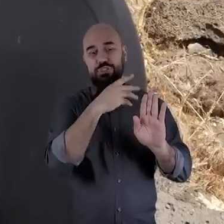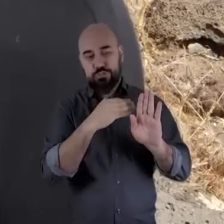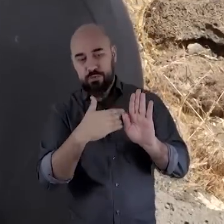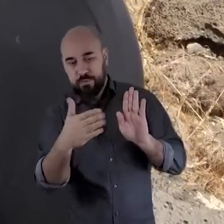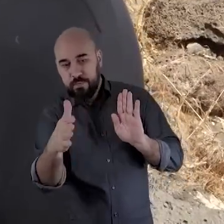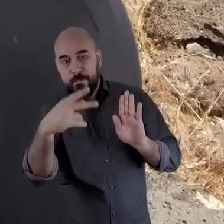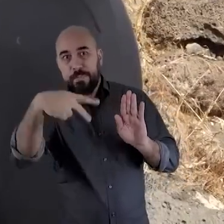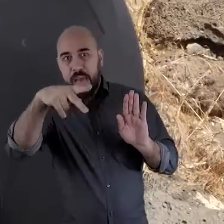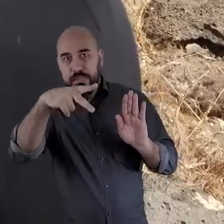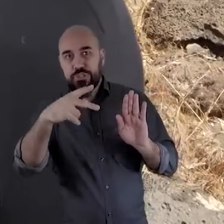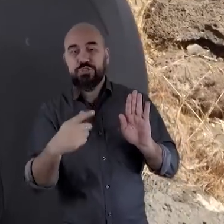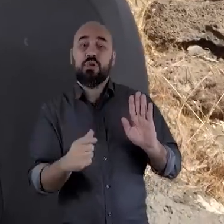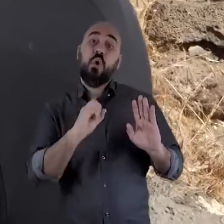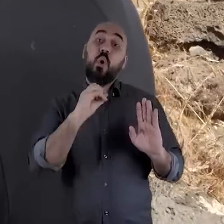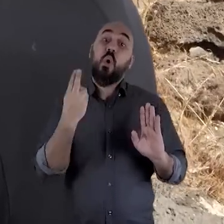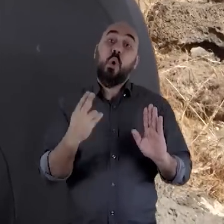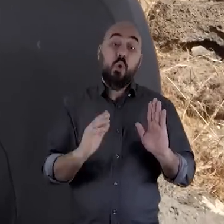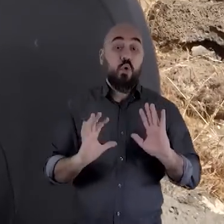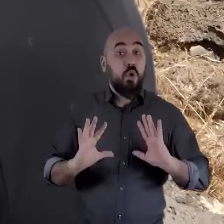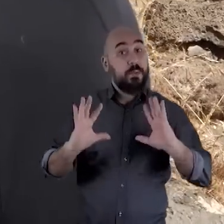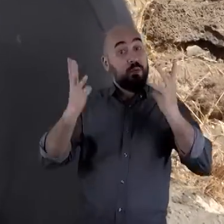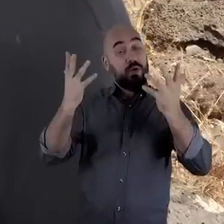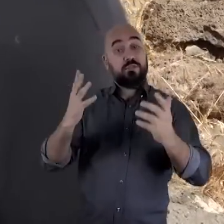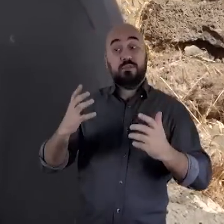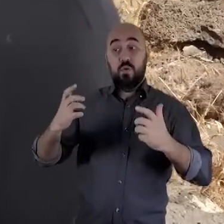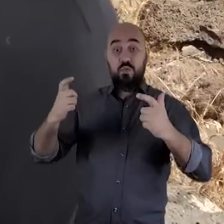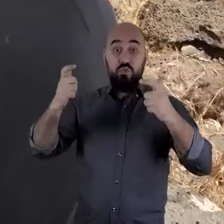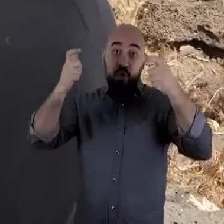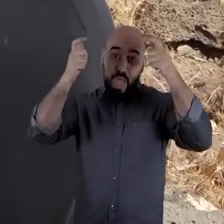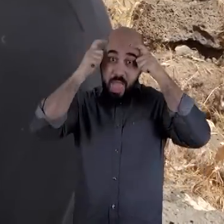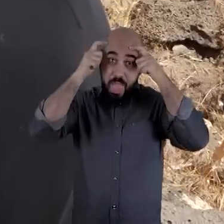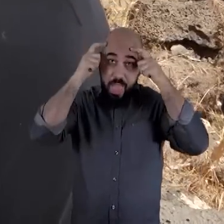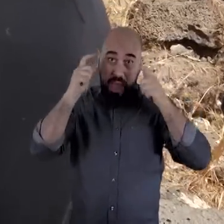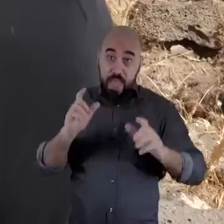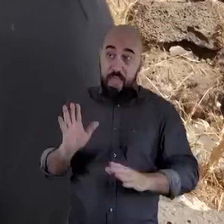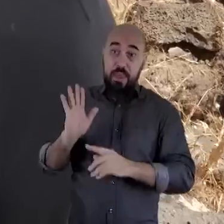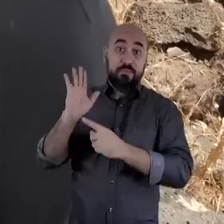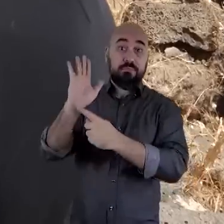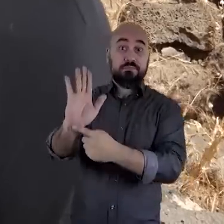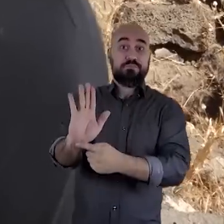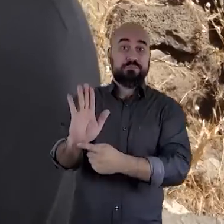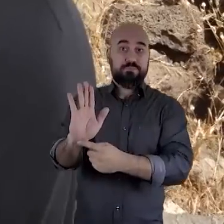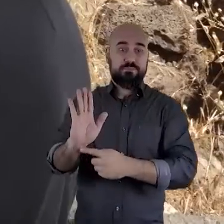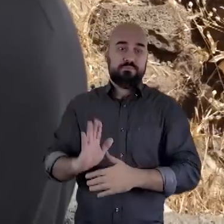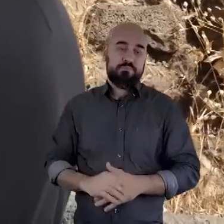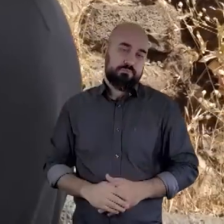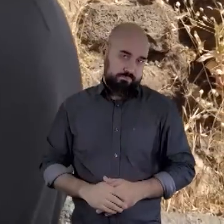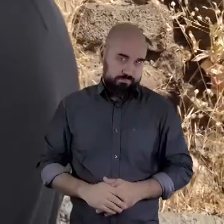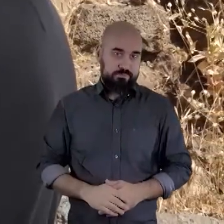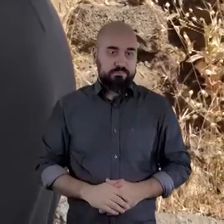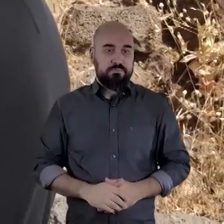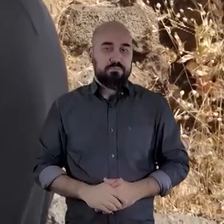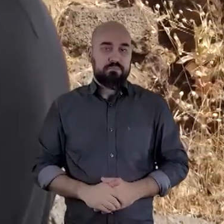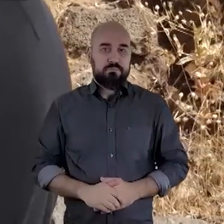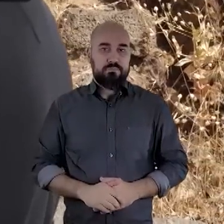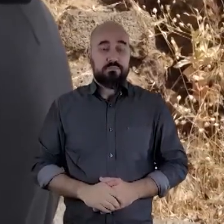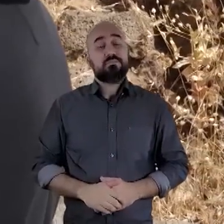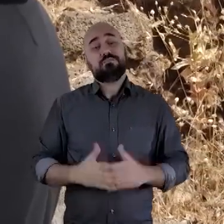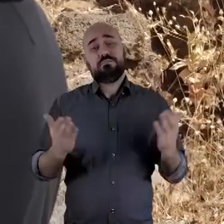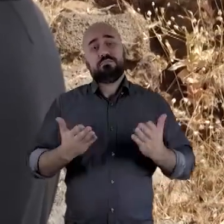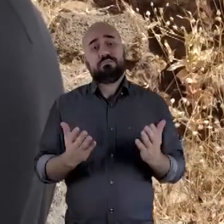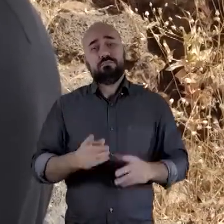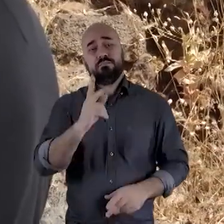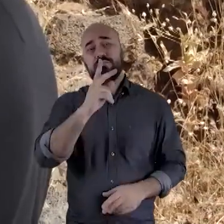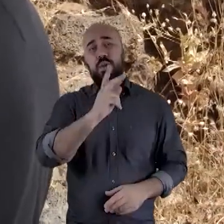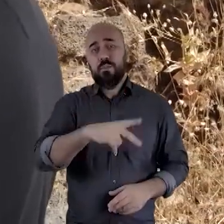de um triunfo de um rei que venceu outro rei numa batalha, então ele coloca ali todas as coisas que ele fez, não é isso?